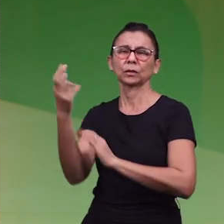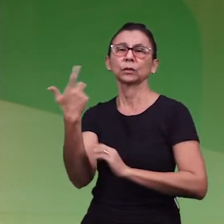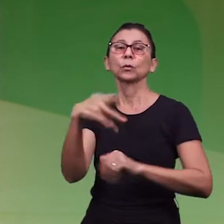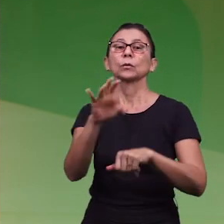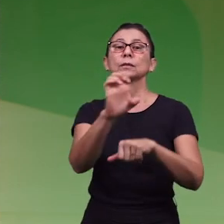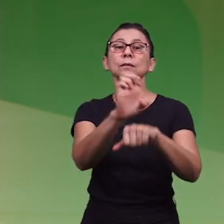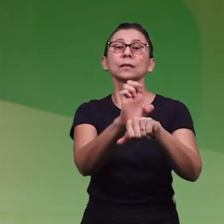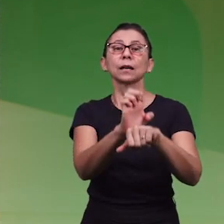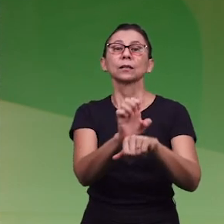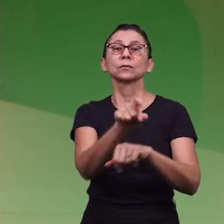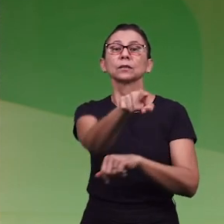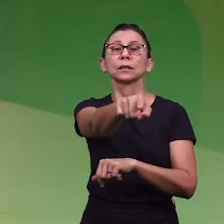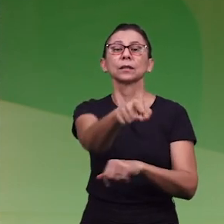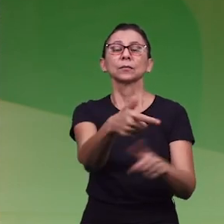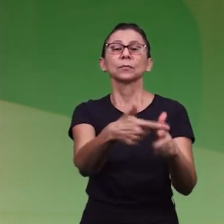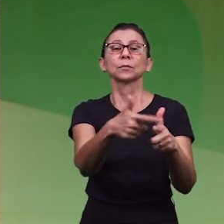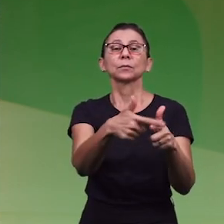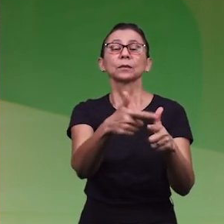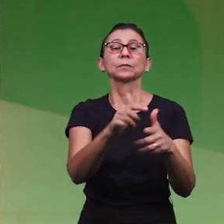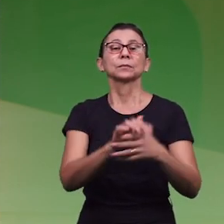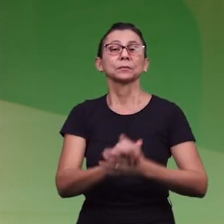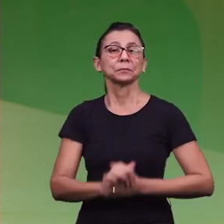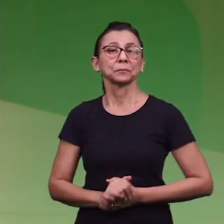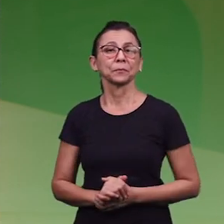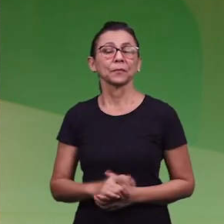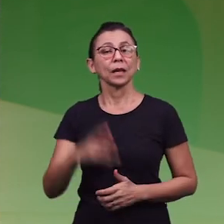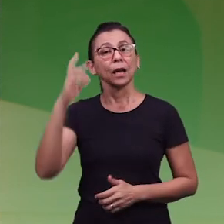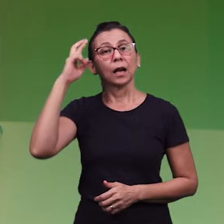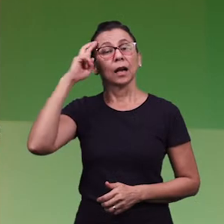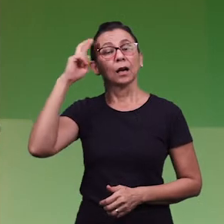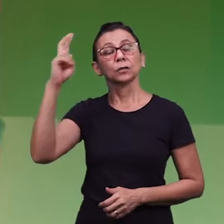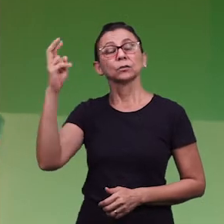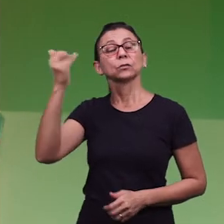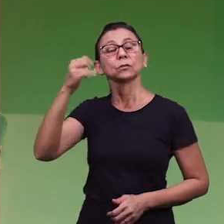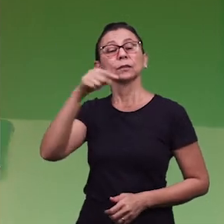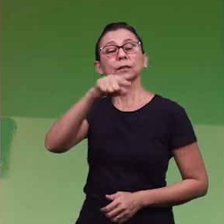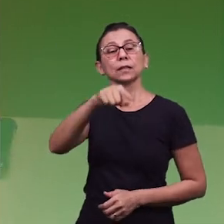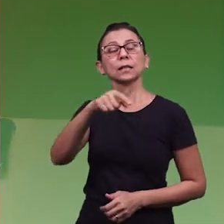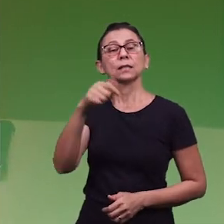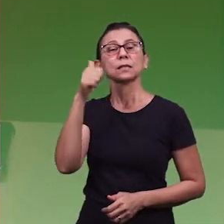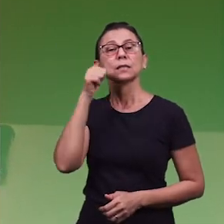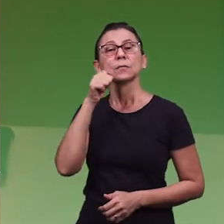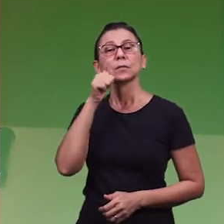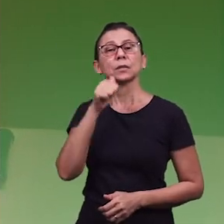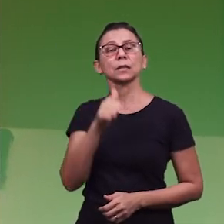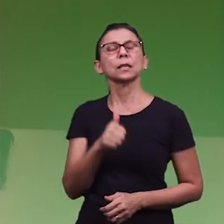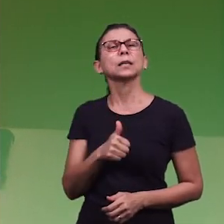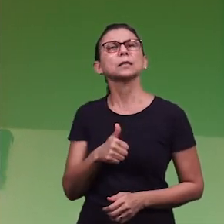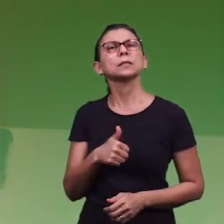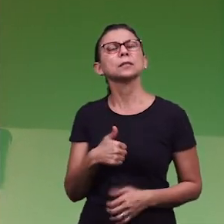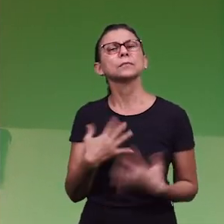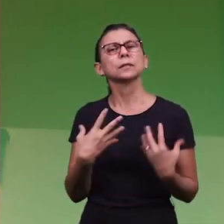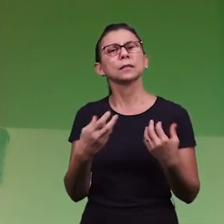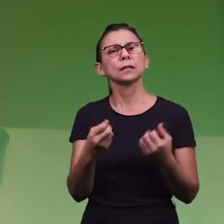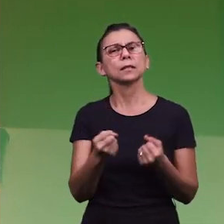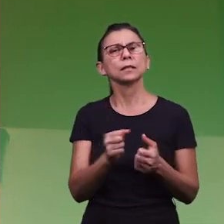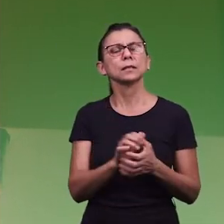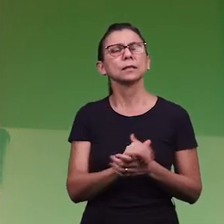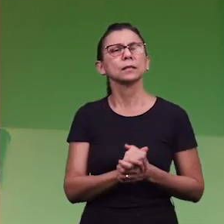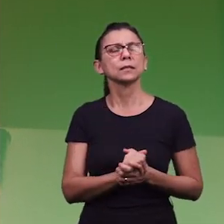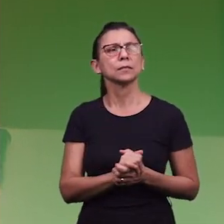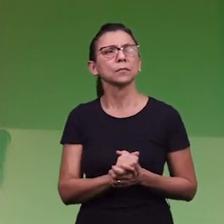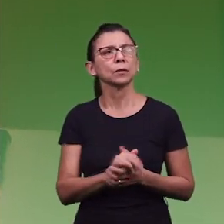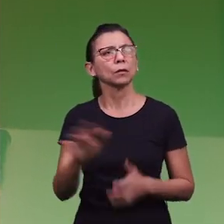Santo. E aí o Senhor falou que ela iria receber um sinal naquela noite. Aquela irmã chegou em casa depois do culto, recebeu